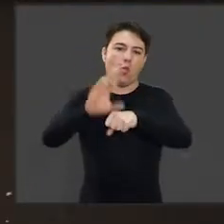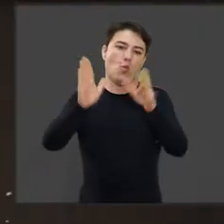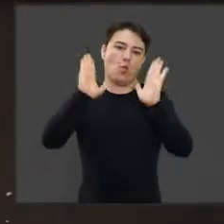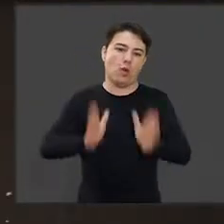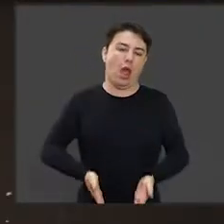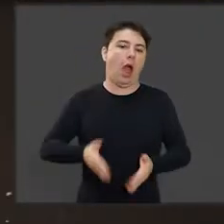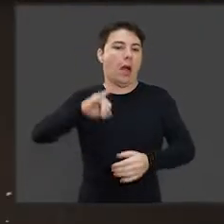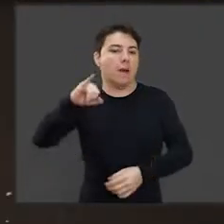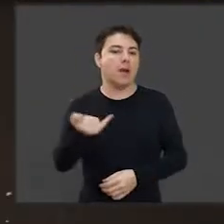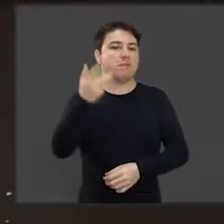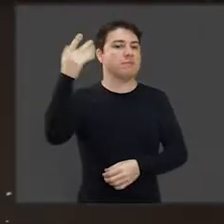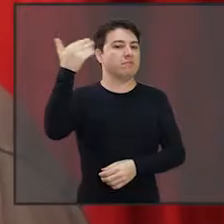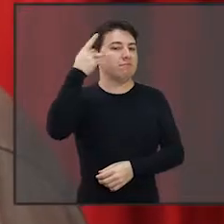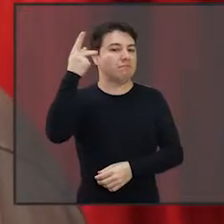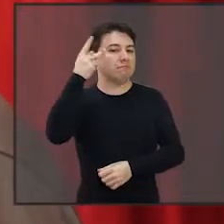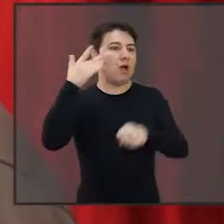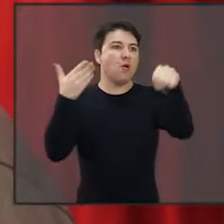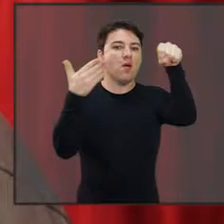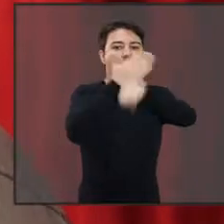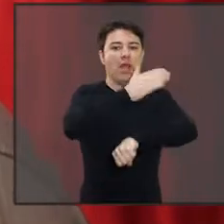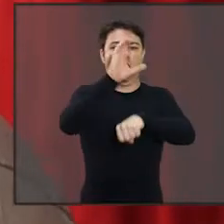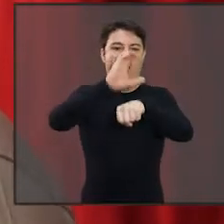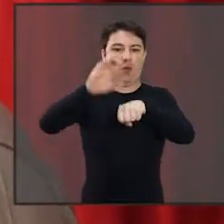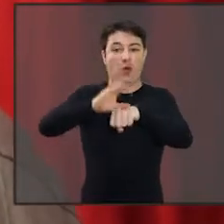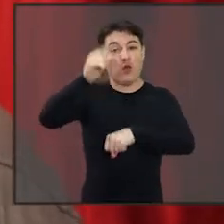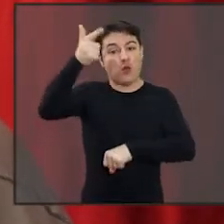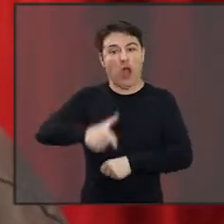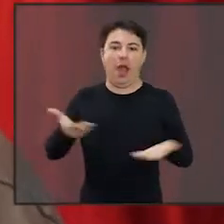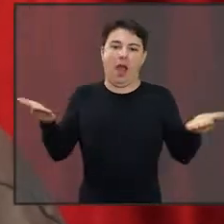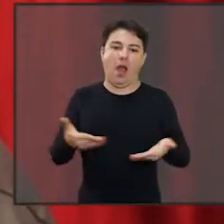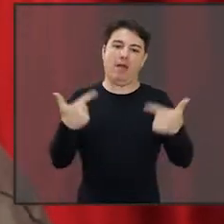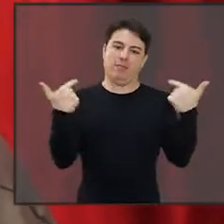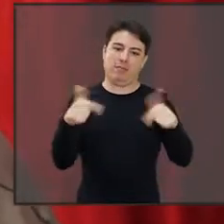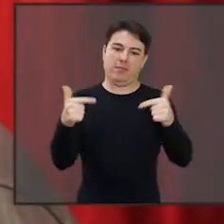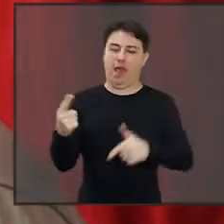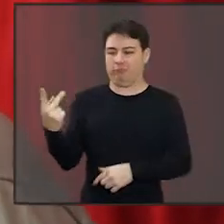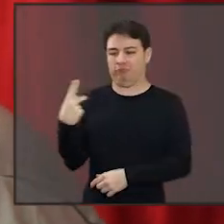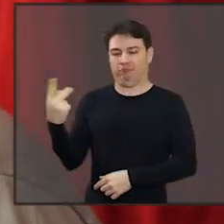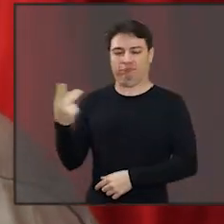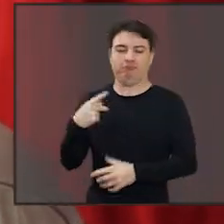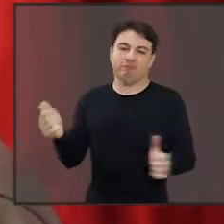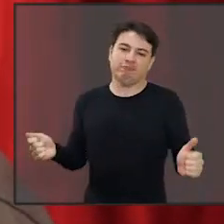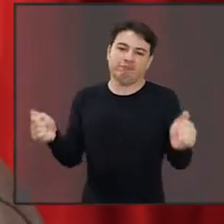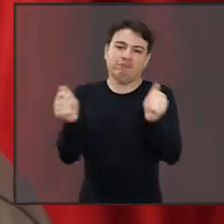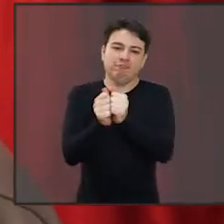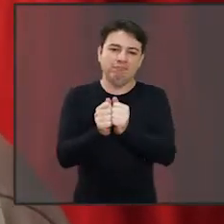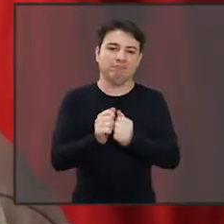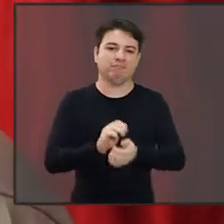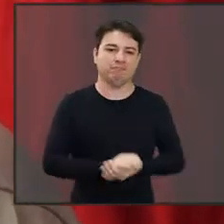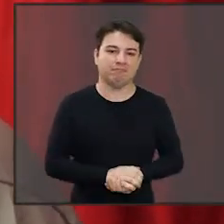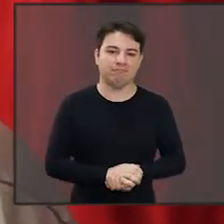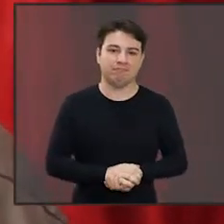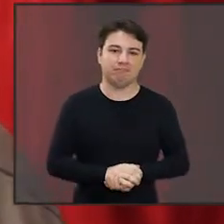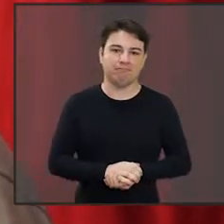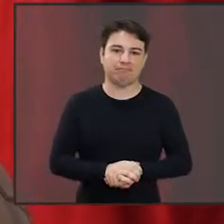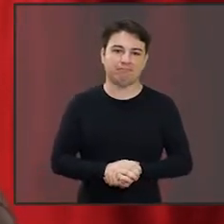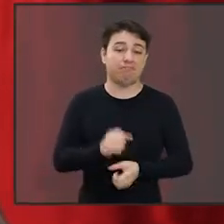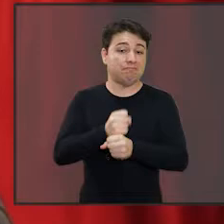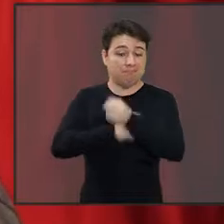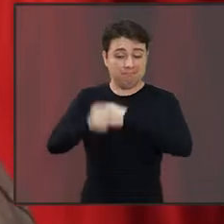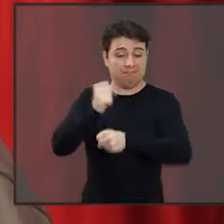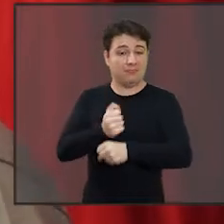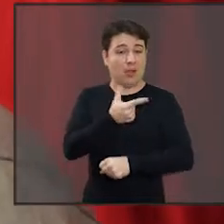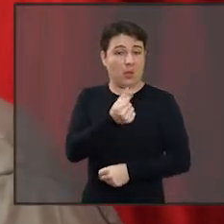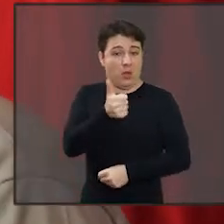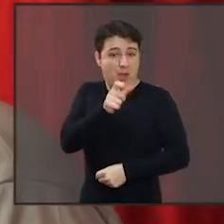a adolescência inteira. E aí o Tainá topou, foi fazer alguns cursos lá, e chegou num ponto, que era final de 2015,